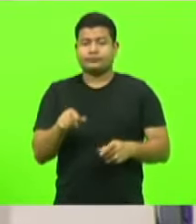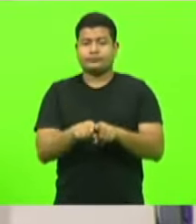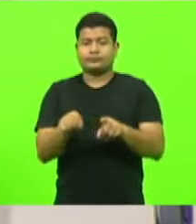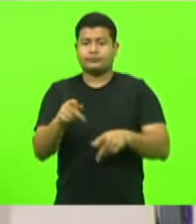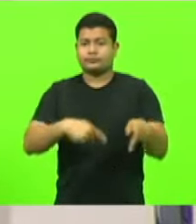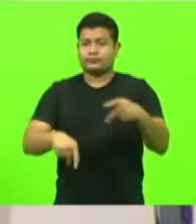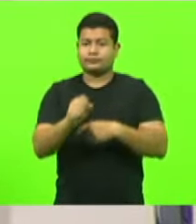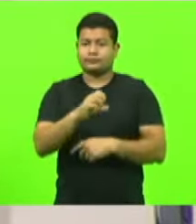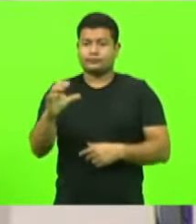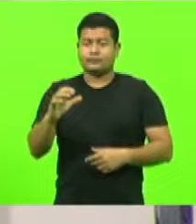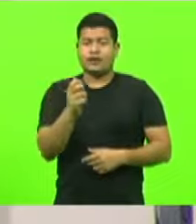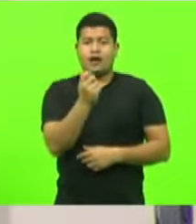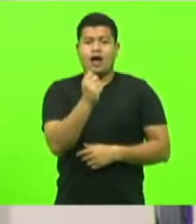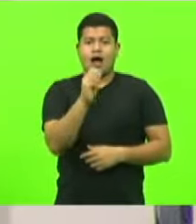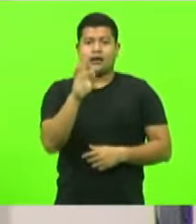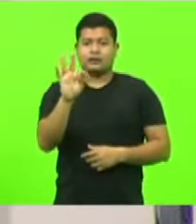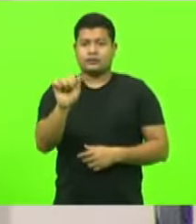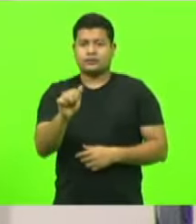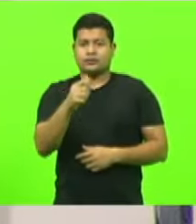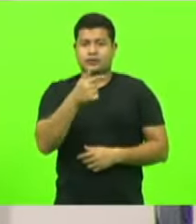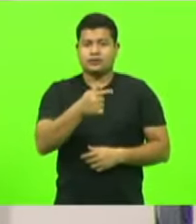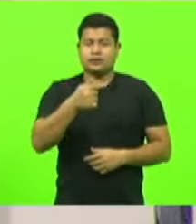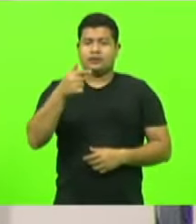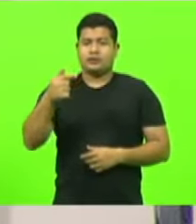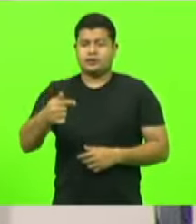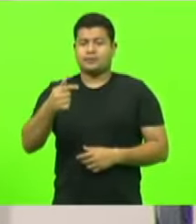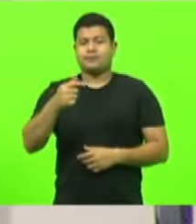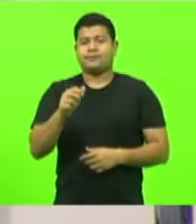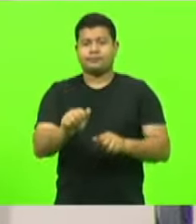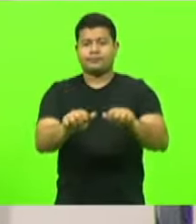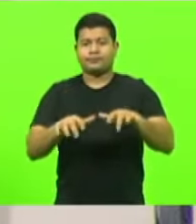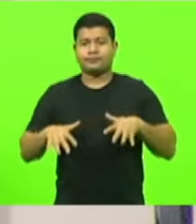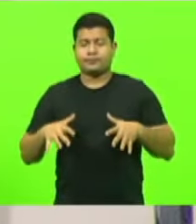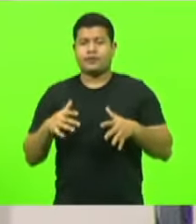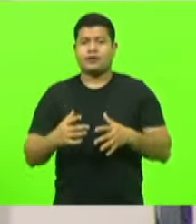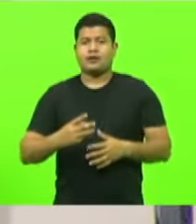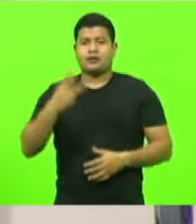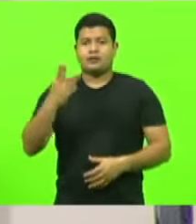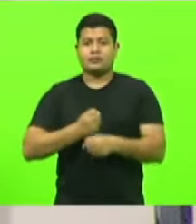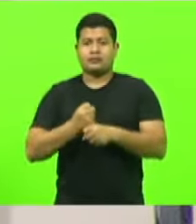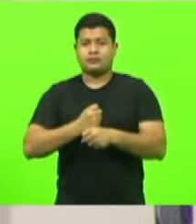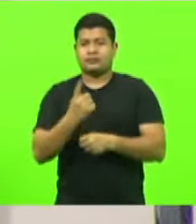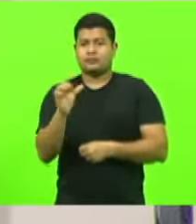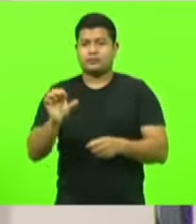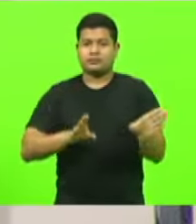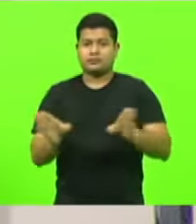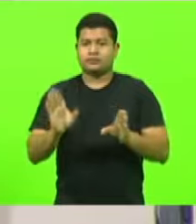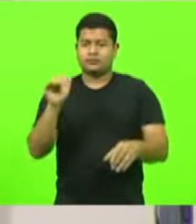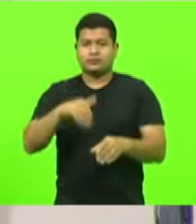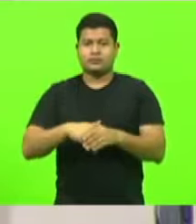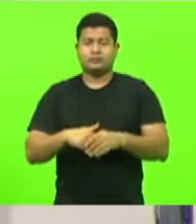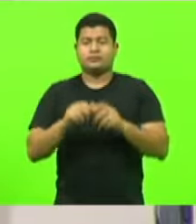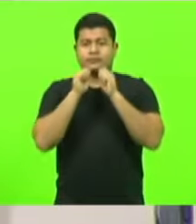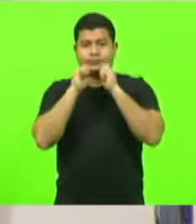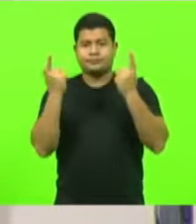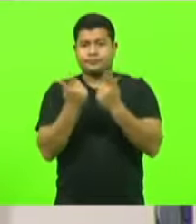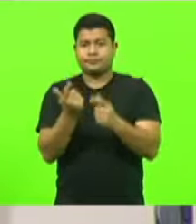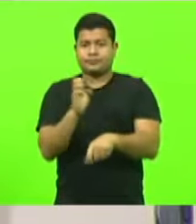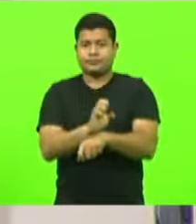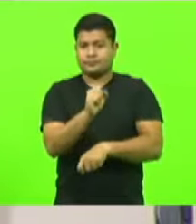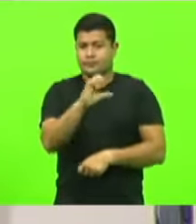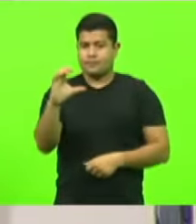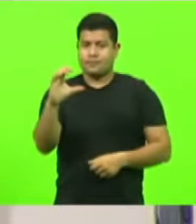da 77ª sessão ordinária da 3ª sessão legislativa da 19ª legislatura da Assembleia Legislativa do Estado de